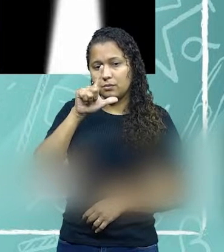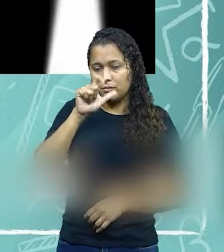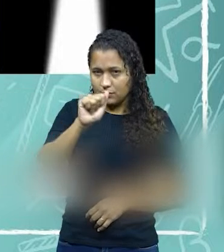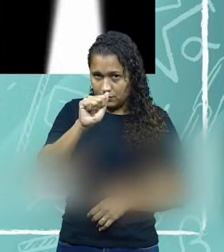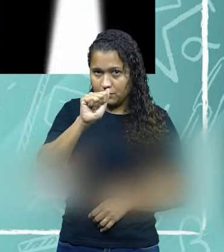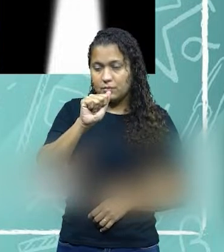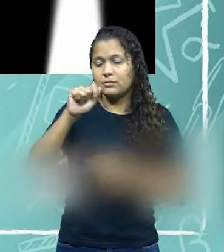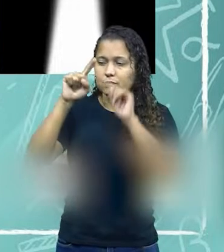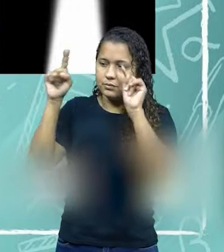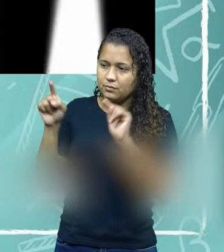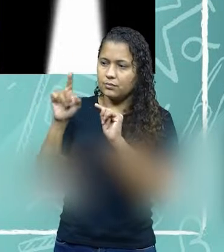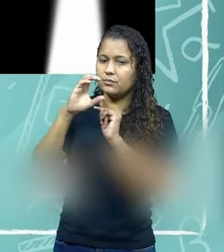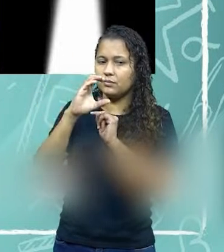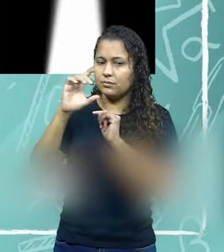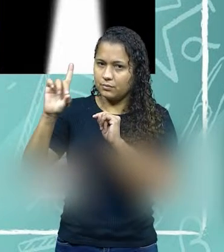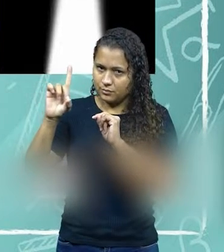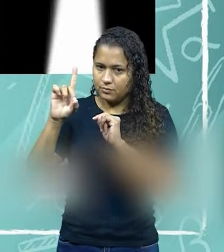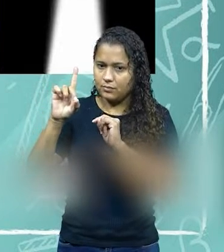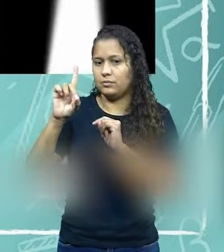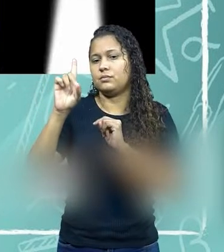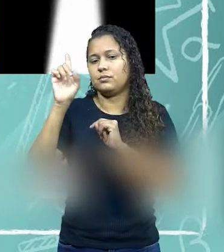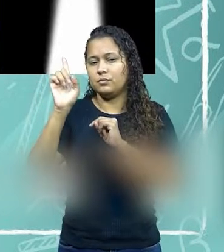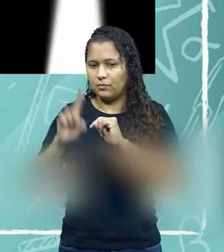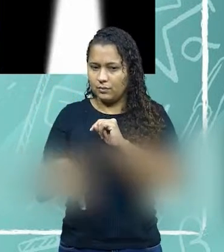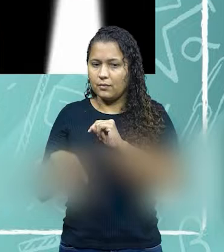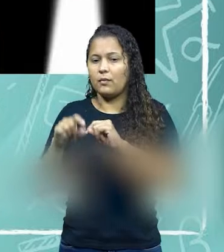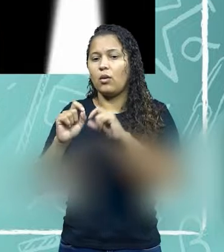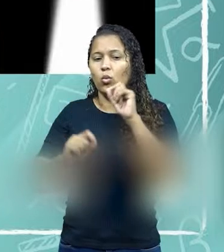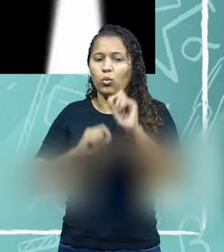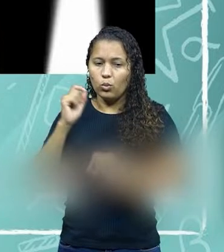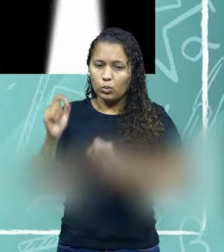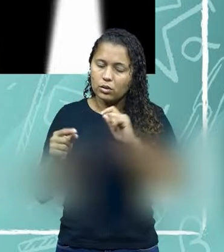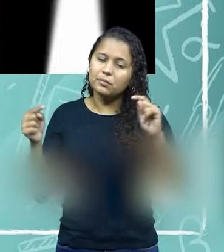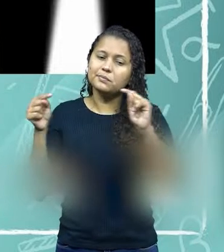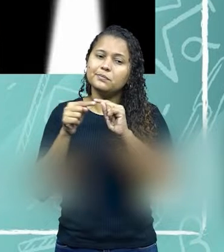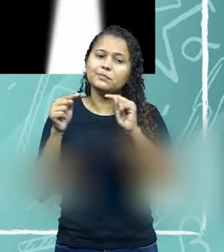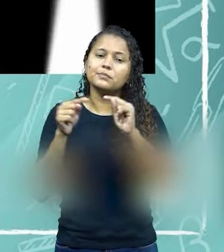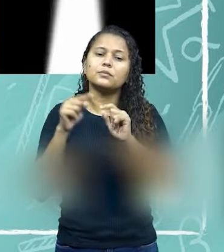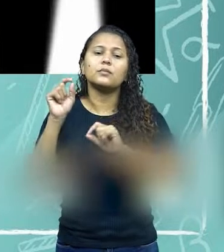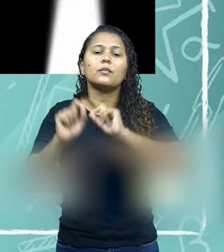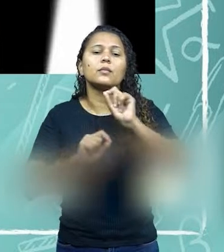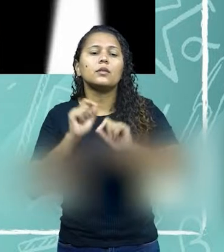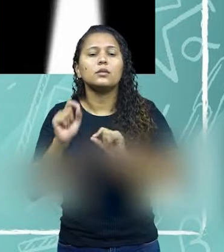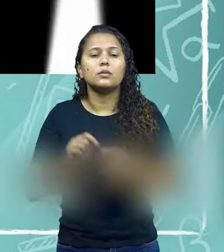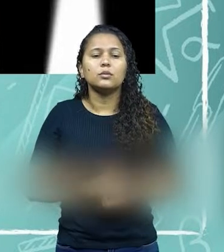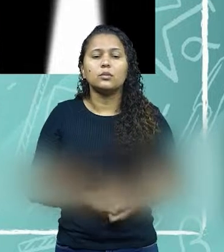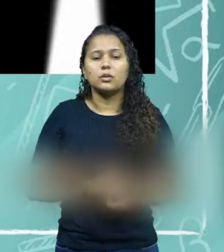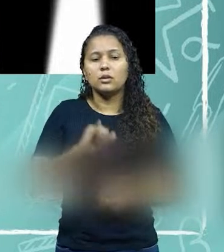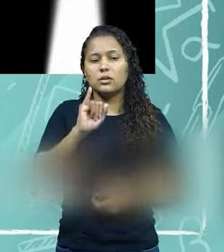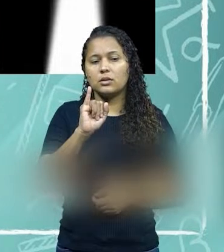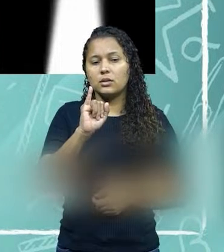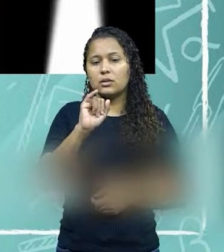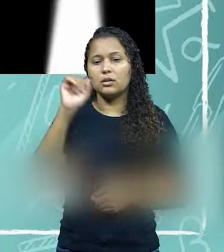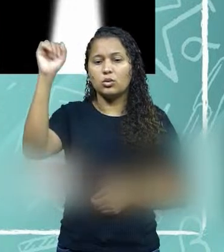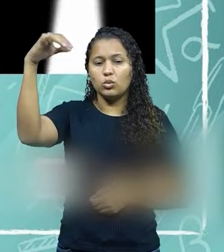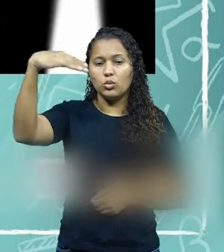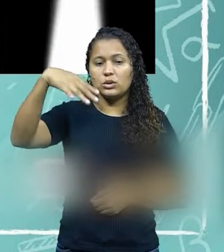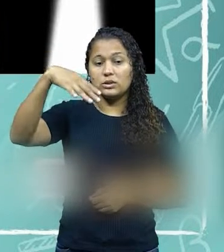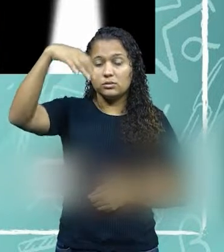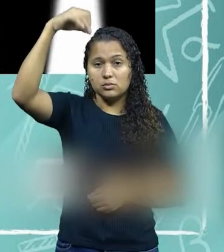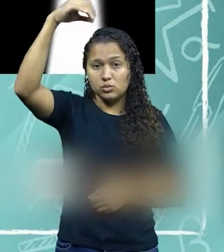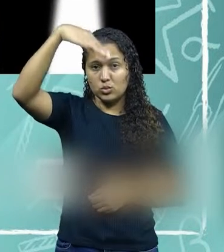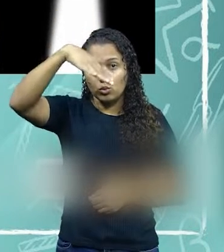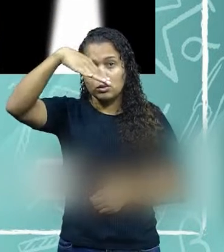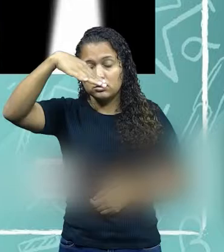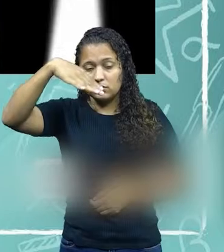medida do sistema SI é a candela, representada pelo CD. E ela é a unidade da grandeza intensidade luminosa, definida